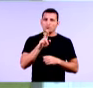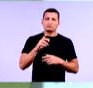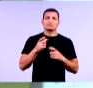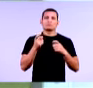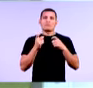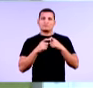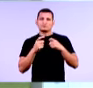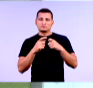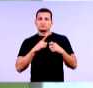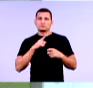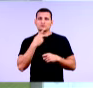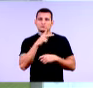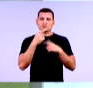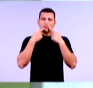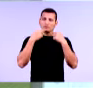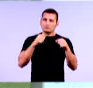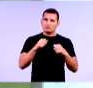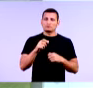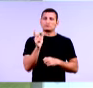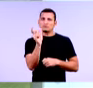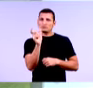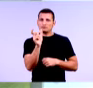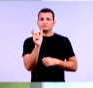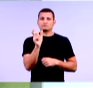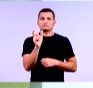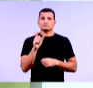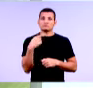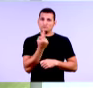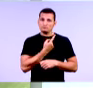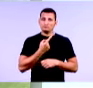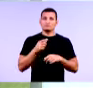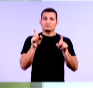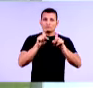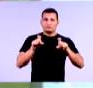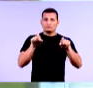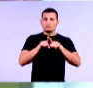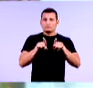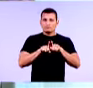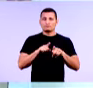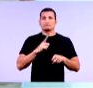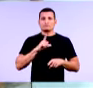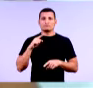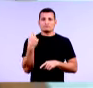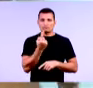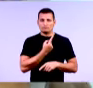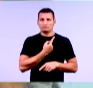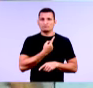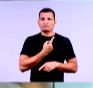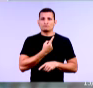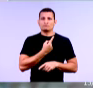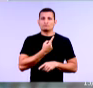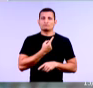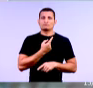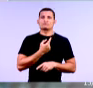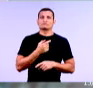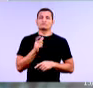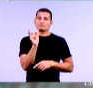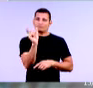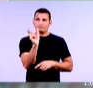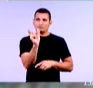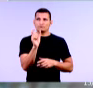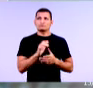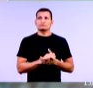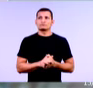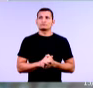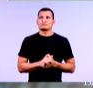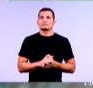tem seus termos também. Nós da informática também nós temos nossos termos, né? A gente tem que trabalhar com isso. Então, o